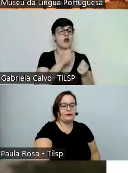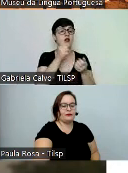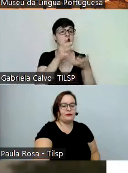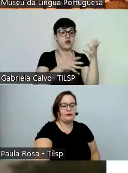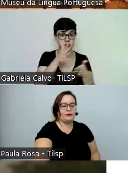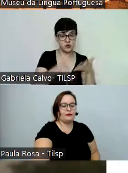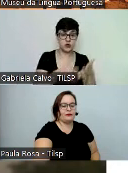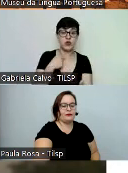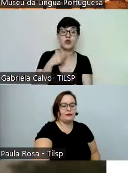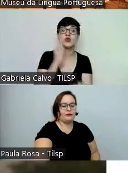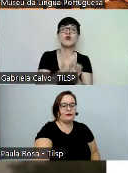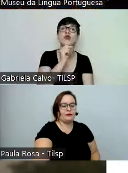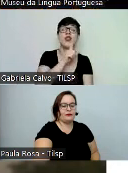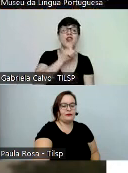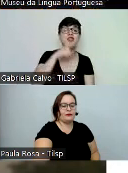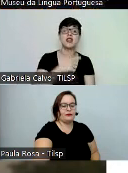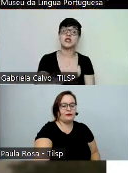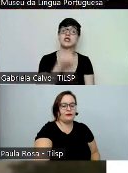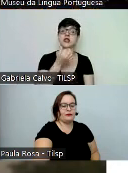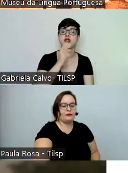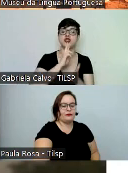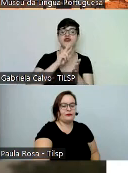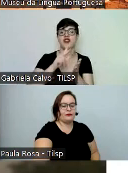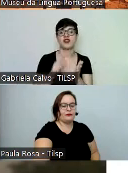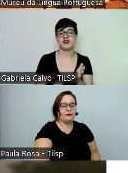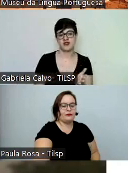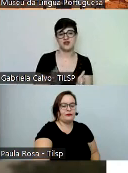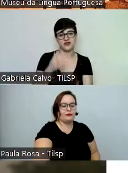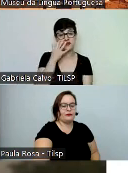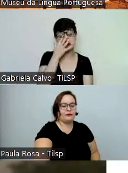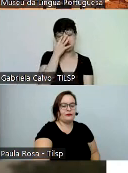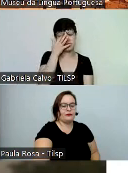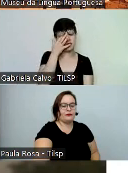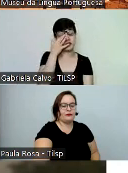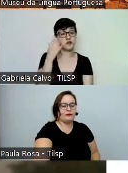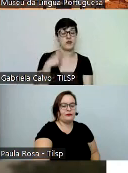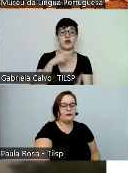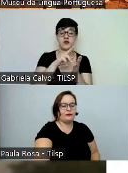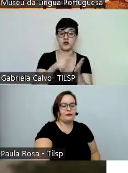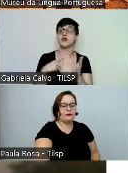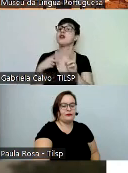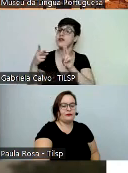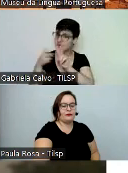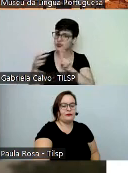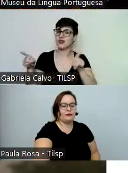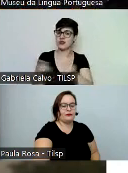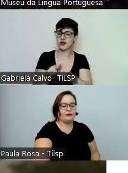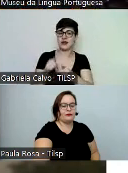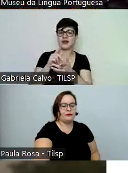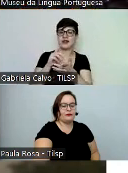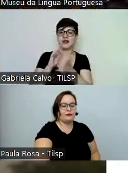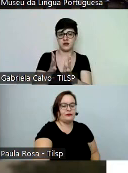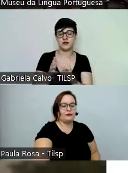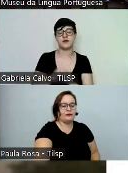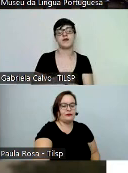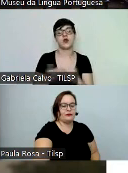seis línguas de canadá nos três línguas de sinais no Canadá três das quais sou indígenas e nós também durante a